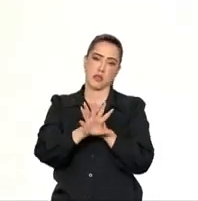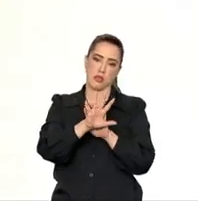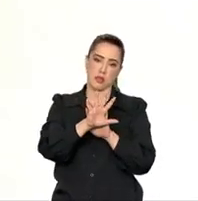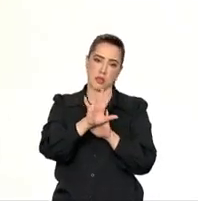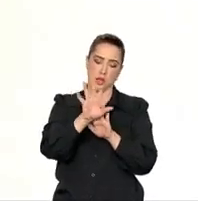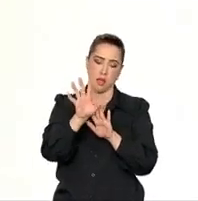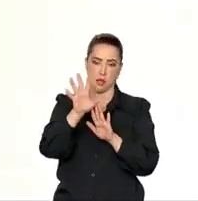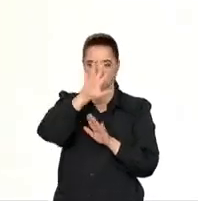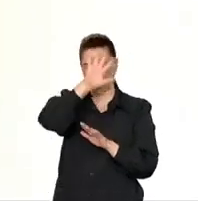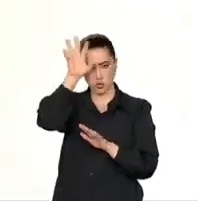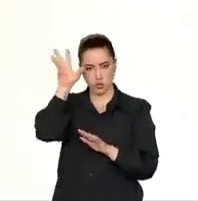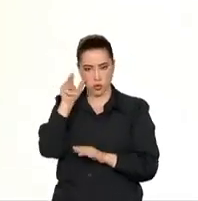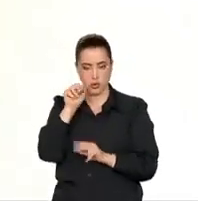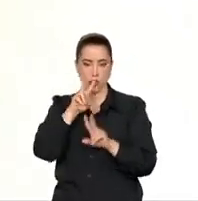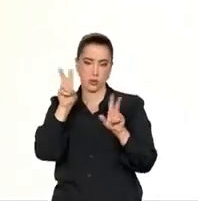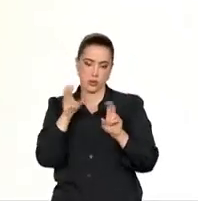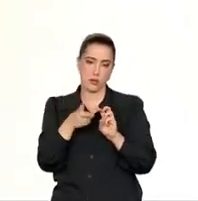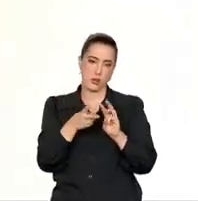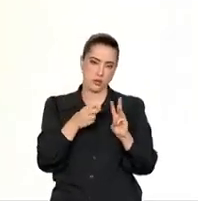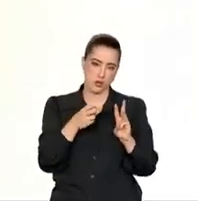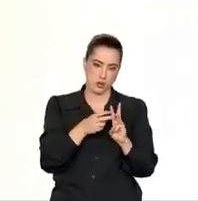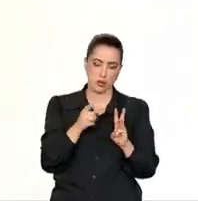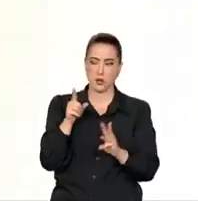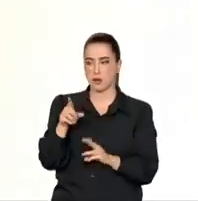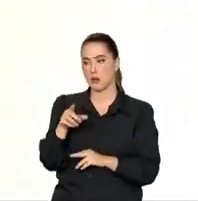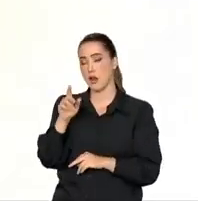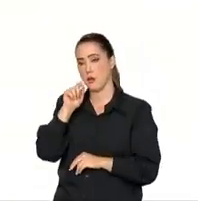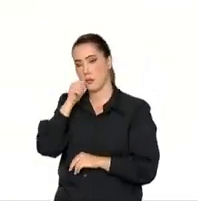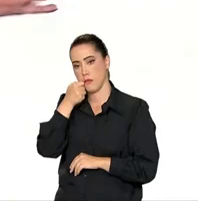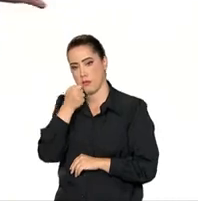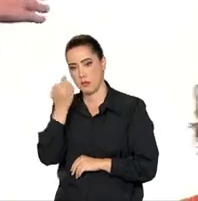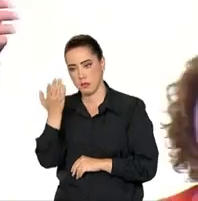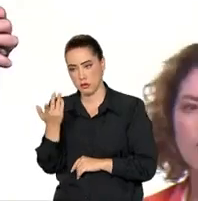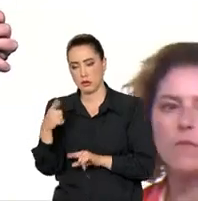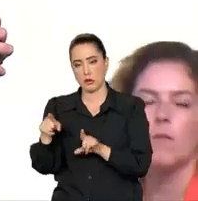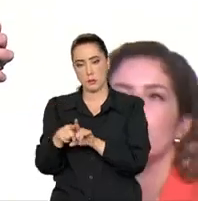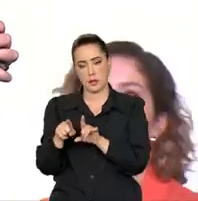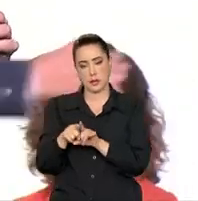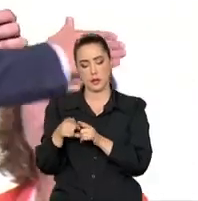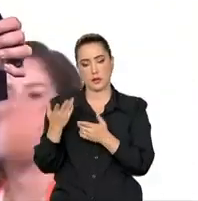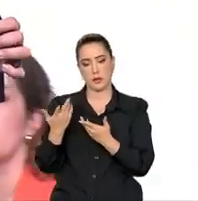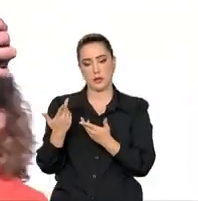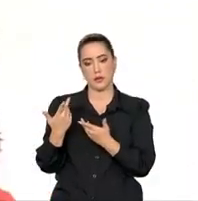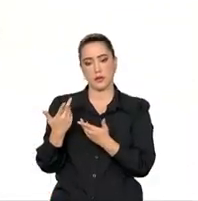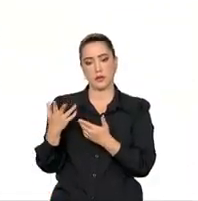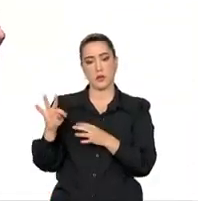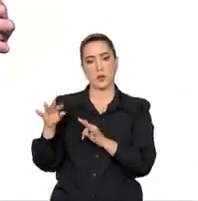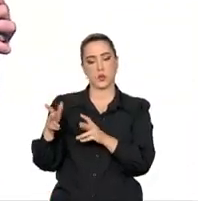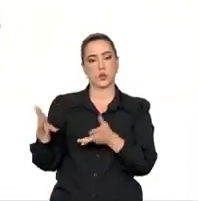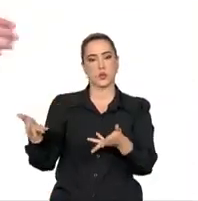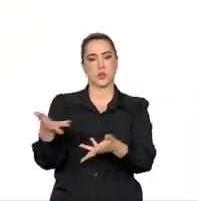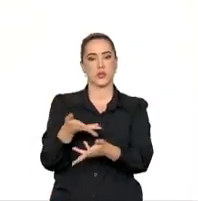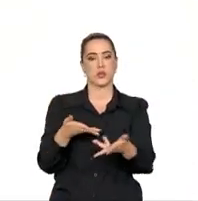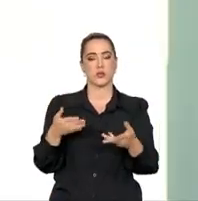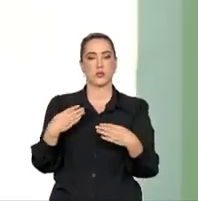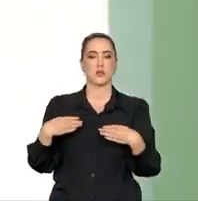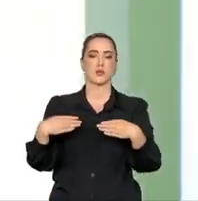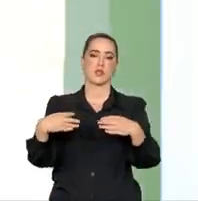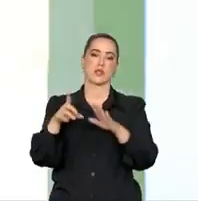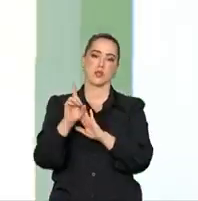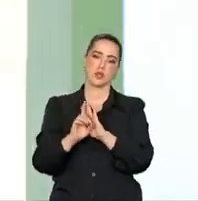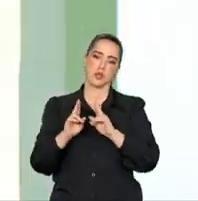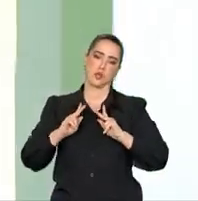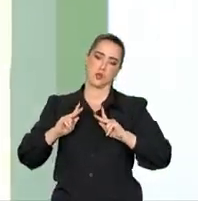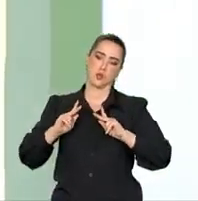povos indígenas, lá o Silvio Almeida naquilo que a Barca quase tudo isso na área dos